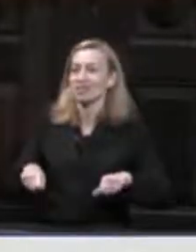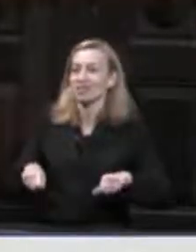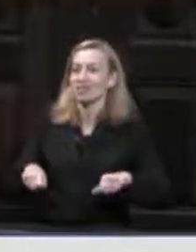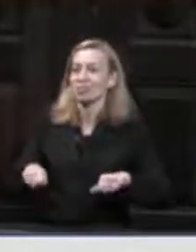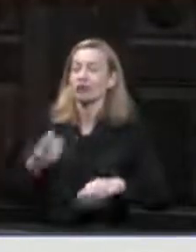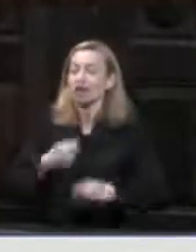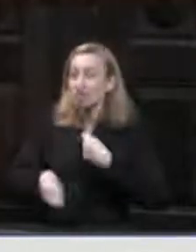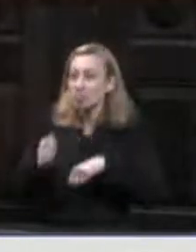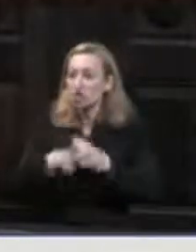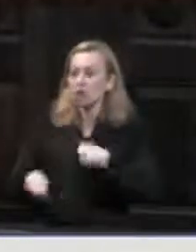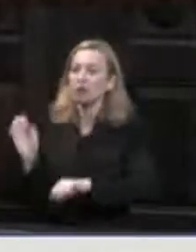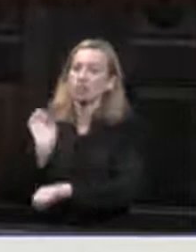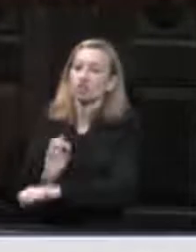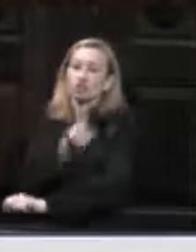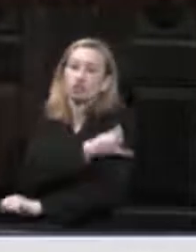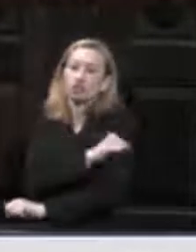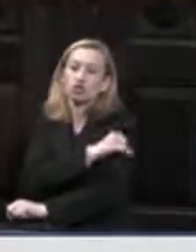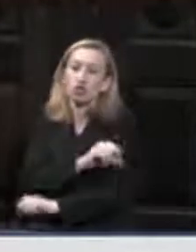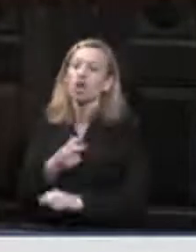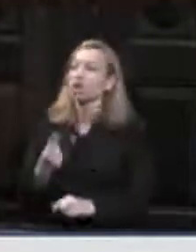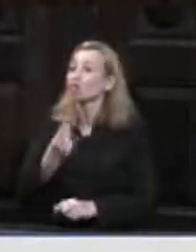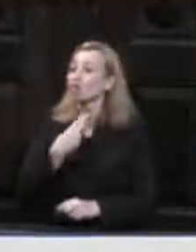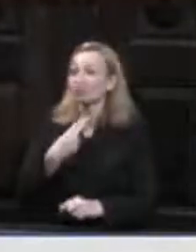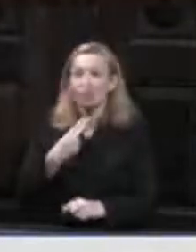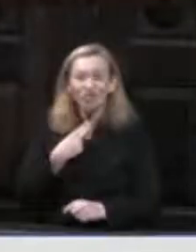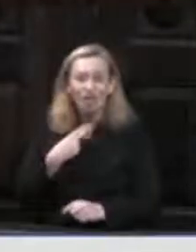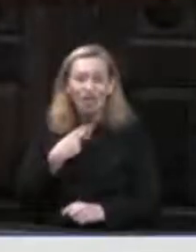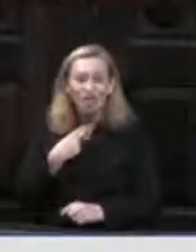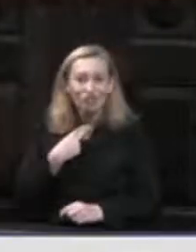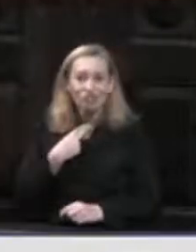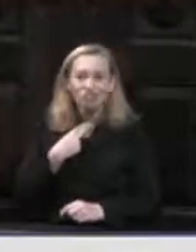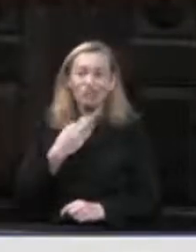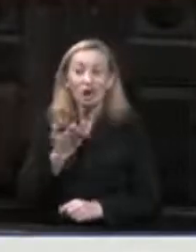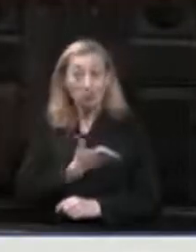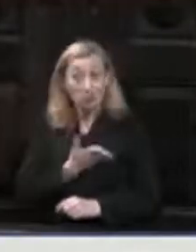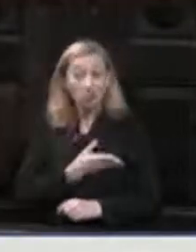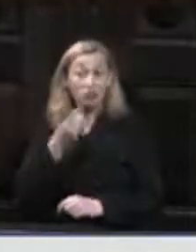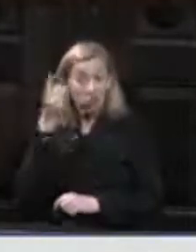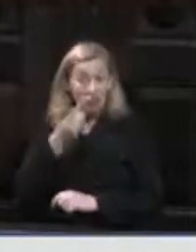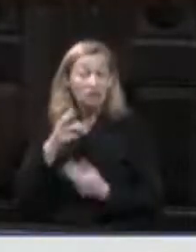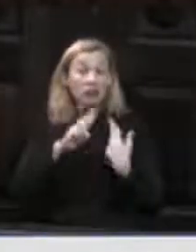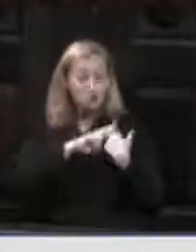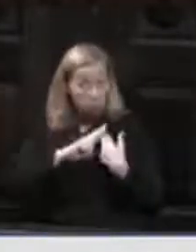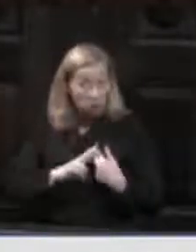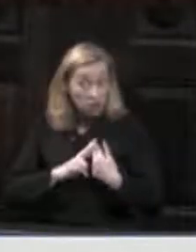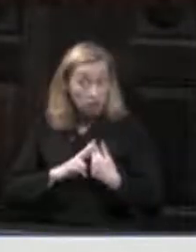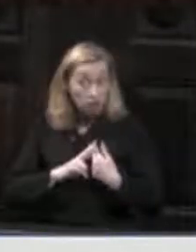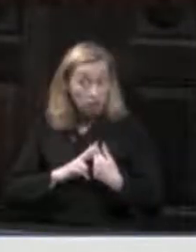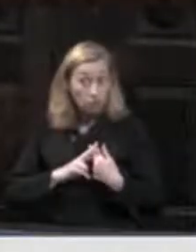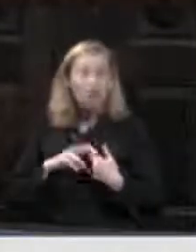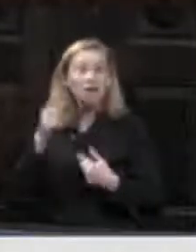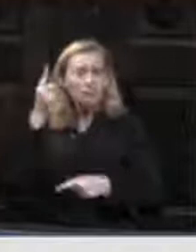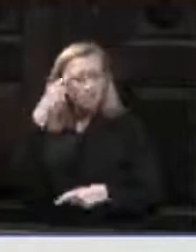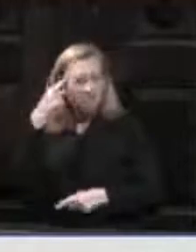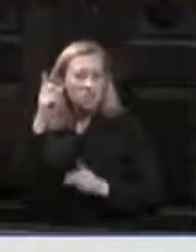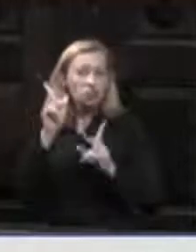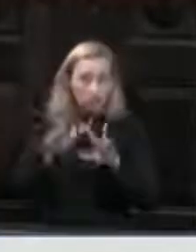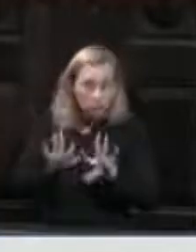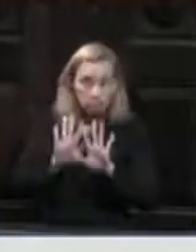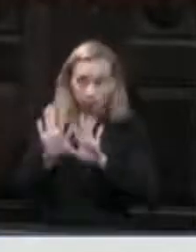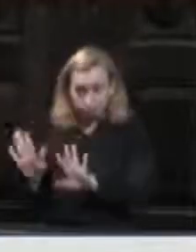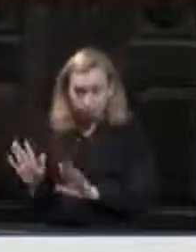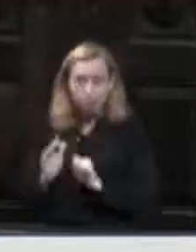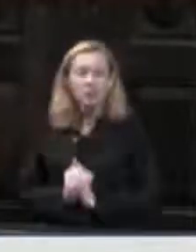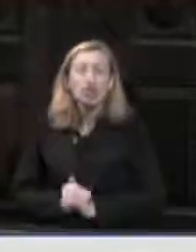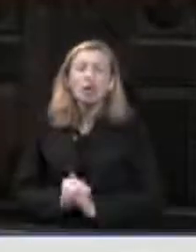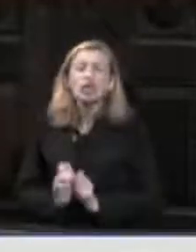do Rio de Janeiro. Nós não podemos, senhoras e senhores deputados, e respeitando aqui quem pensa diferente,